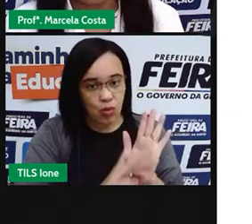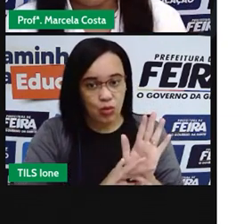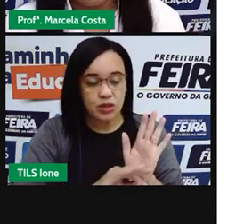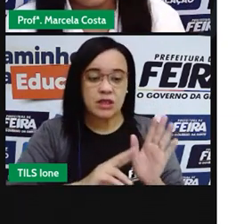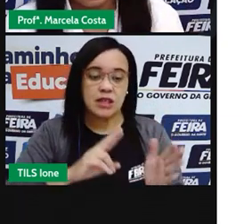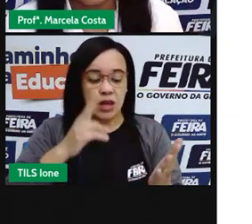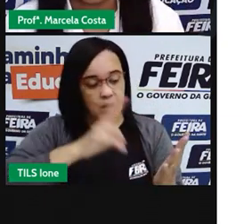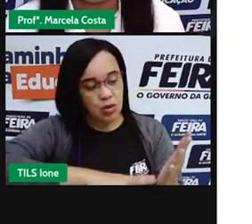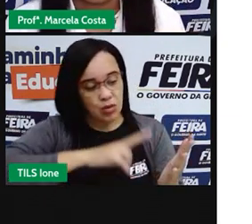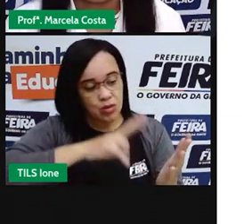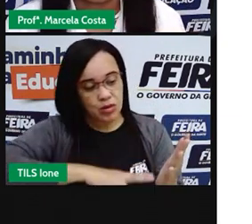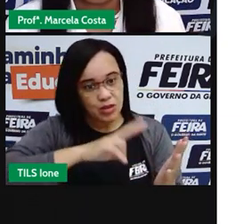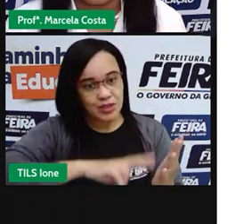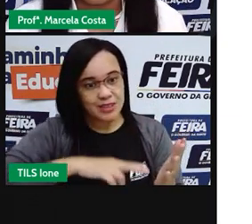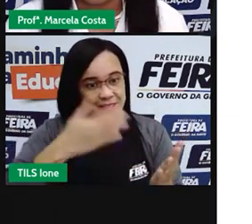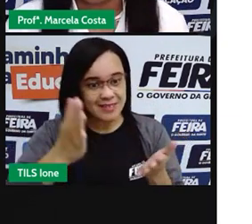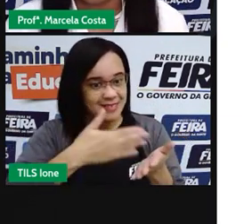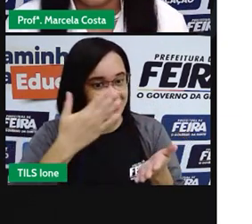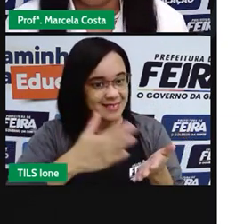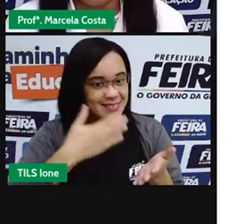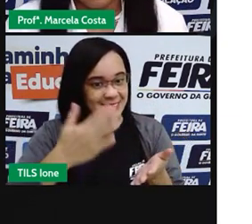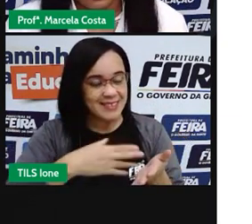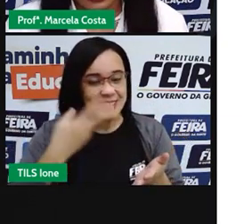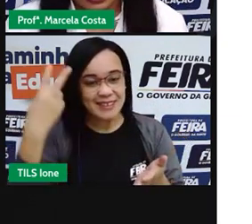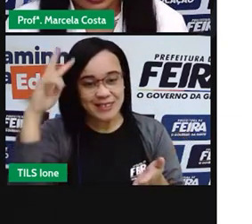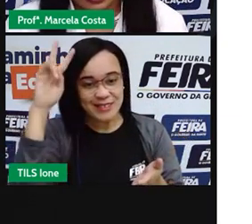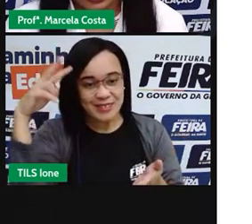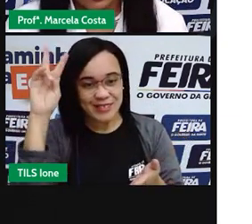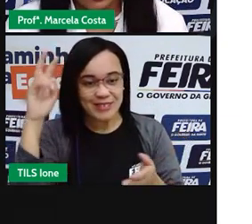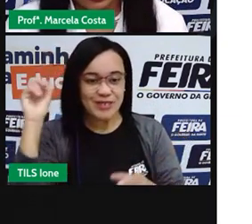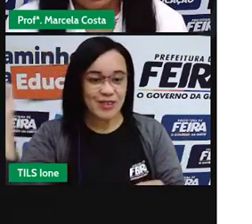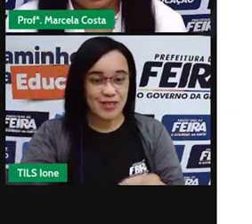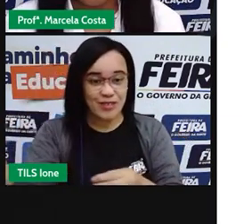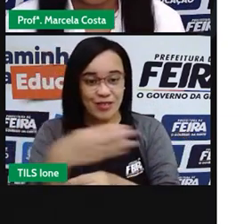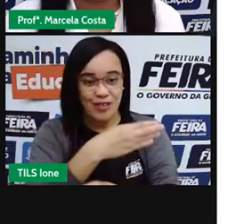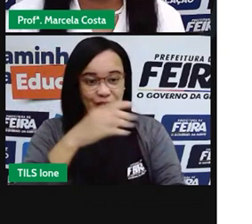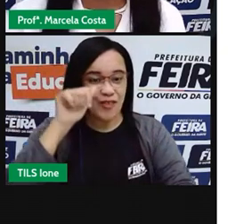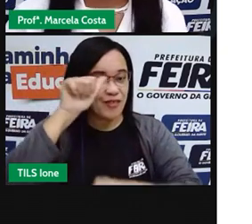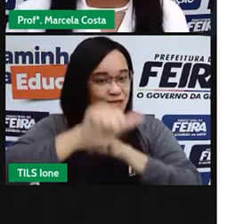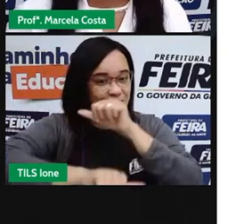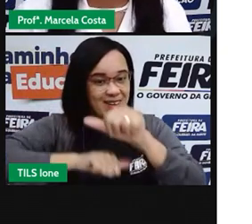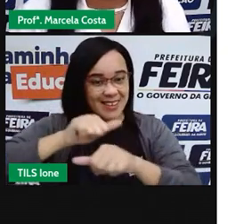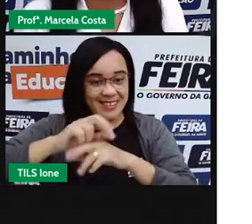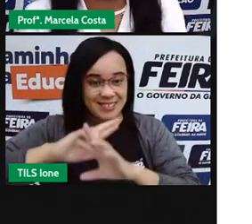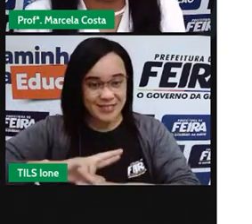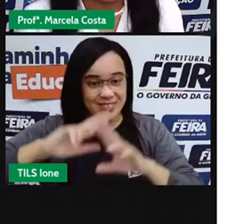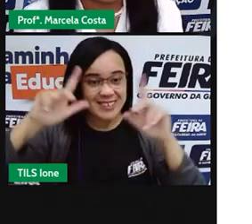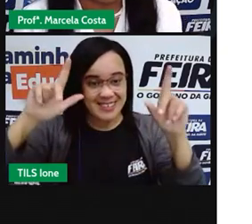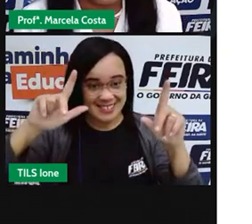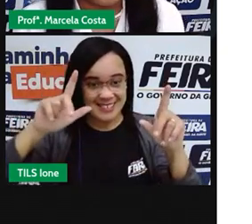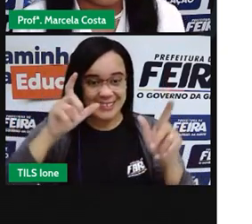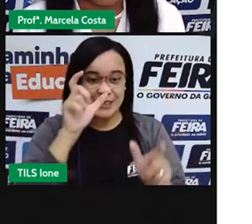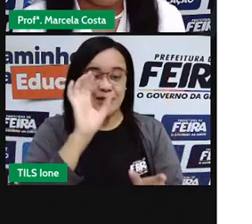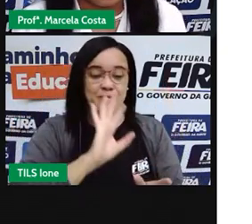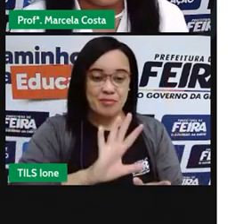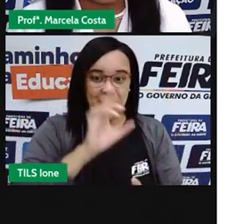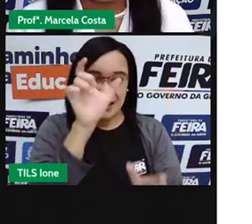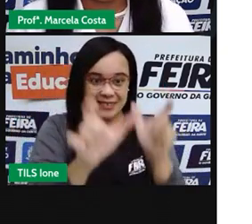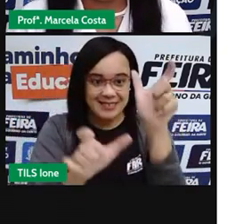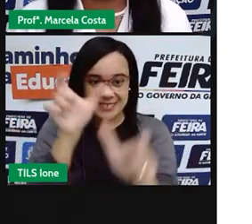tem uma outra história, é um outro enredo, embora os personagens sejam o